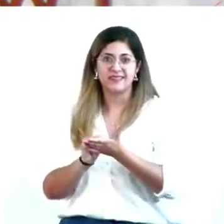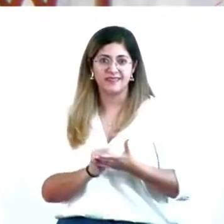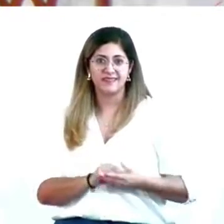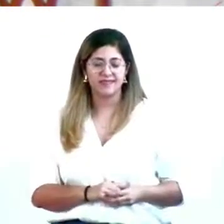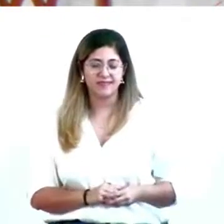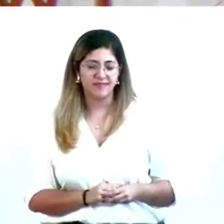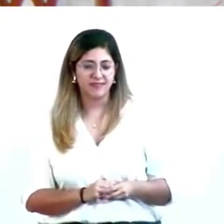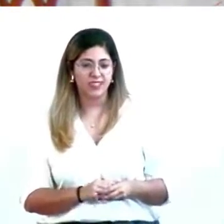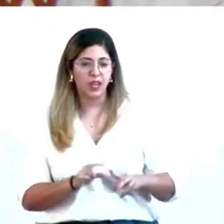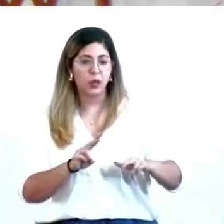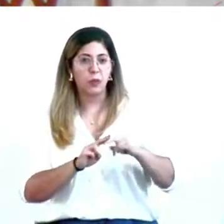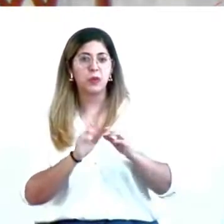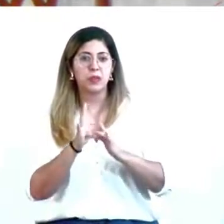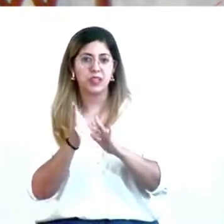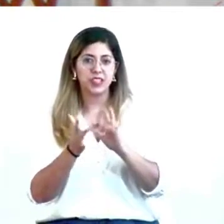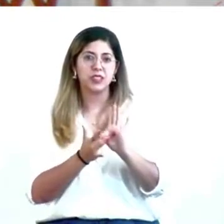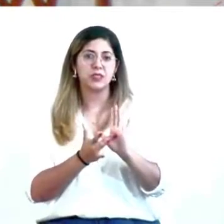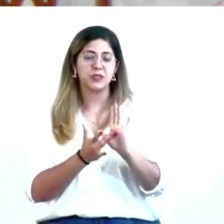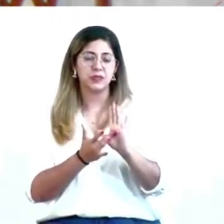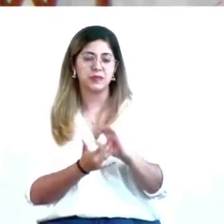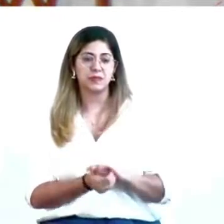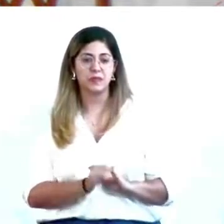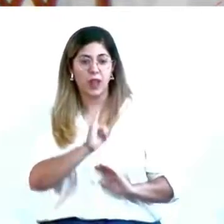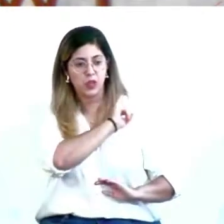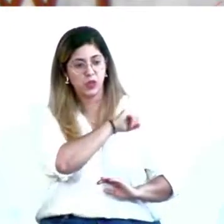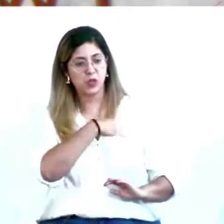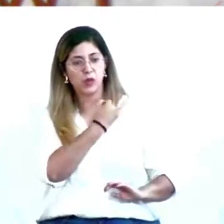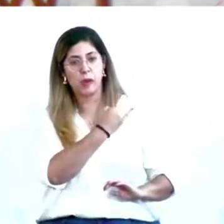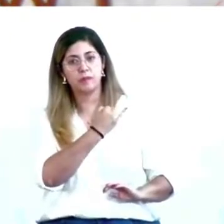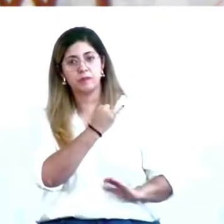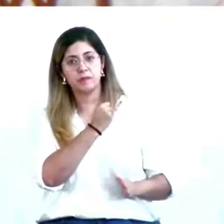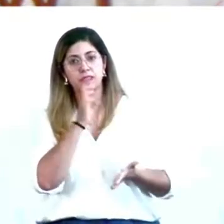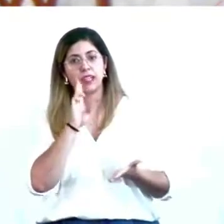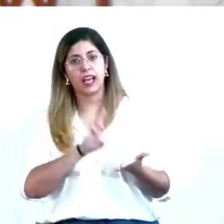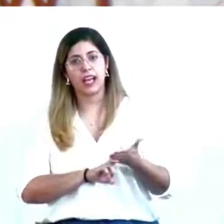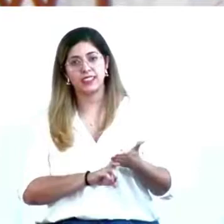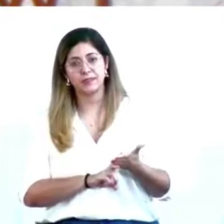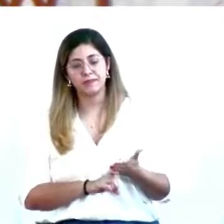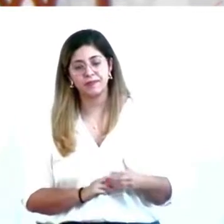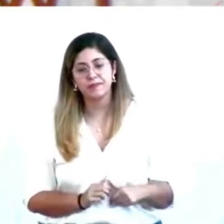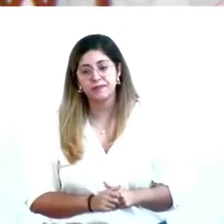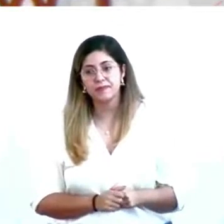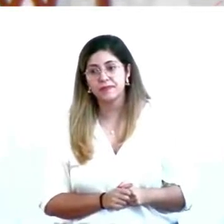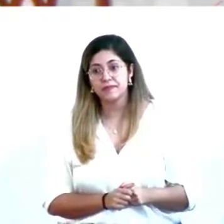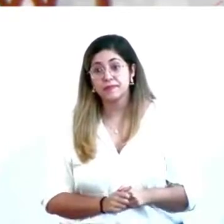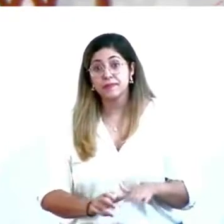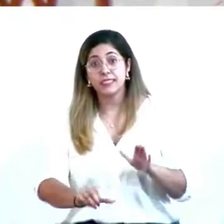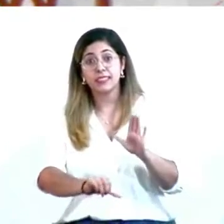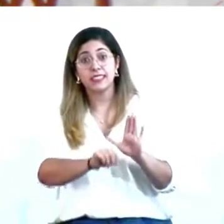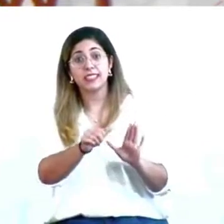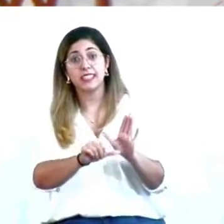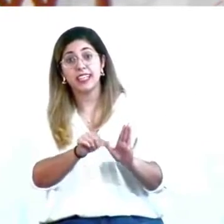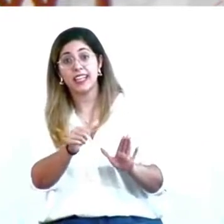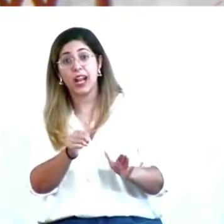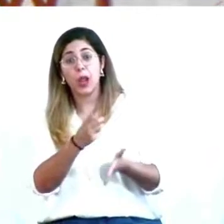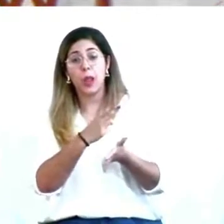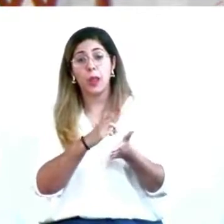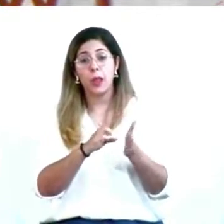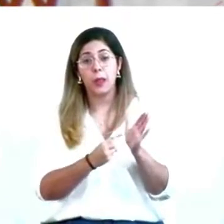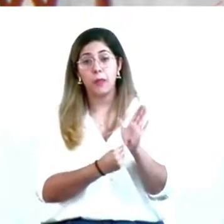você vai para a carta de João, a primeira epístola de João, você vai encontrar João destacando que Deus é